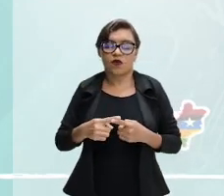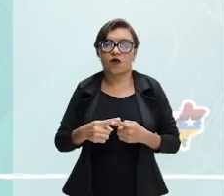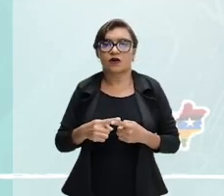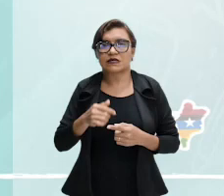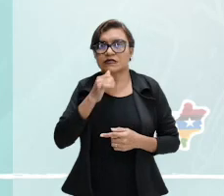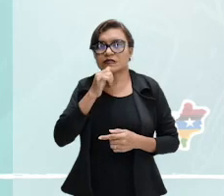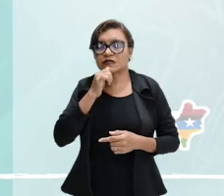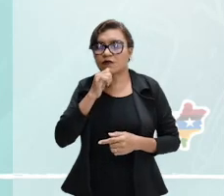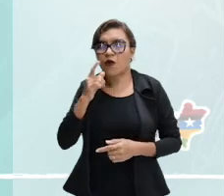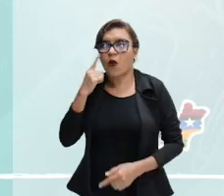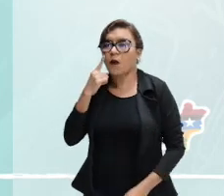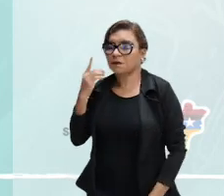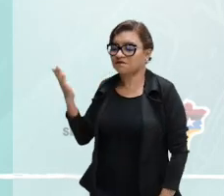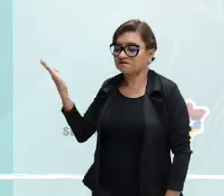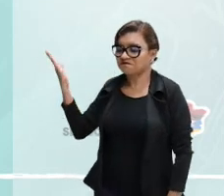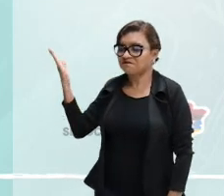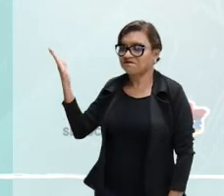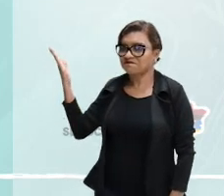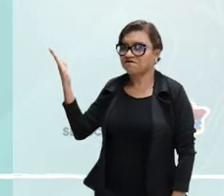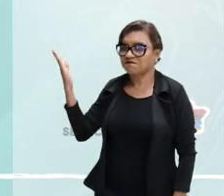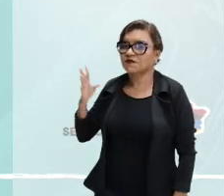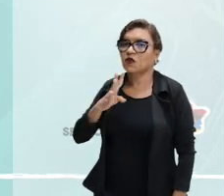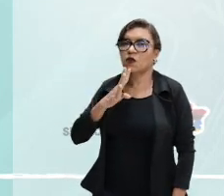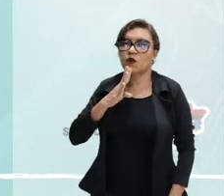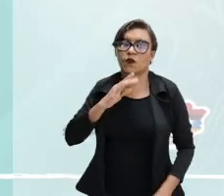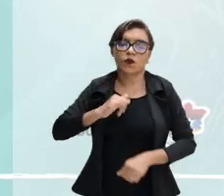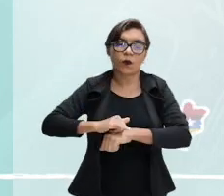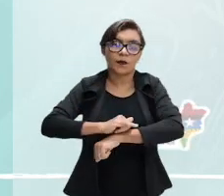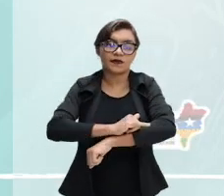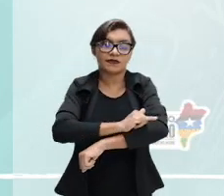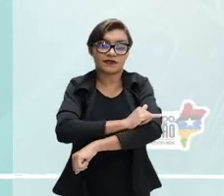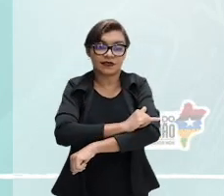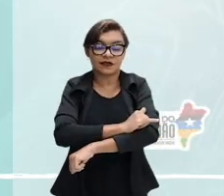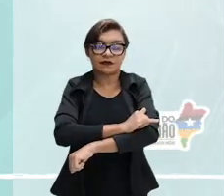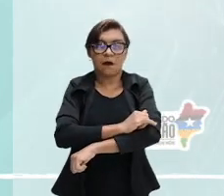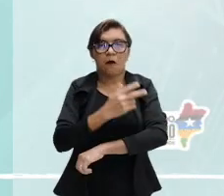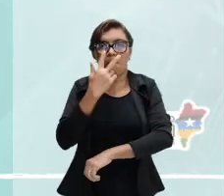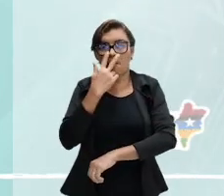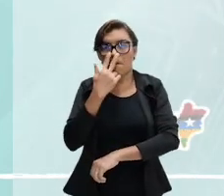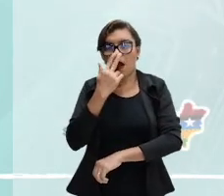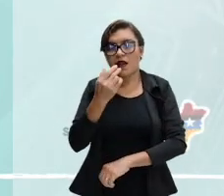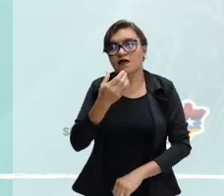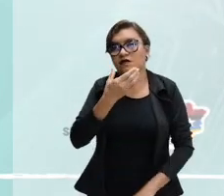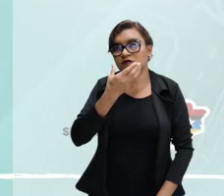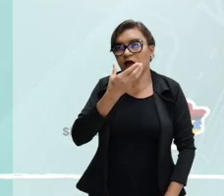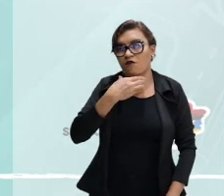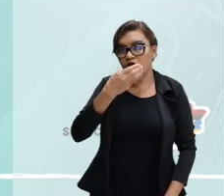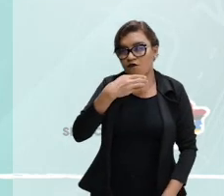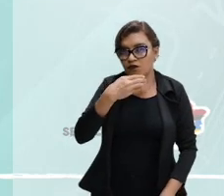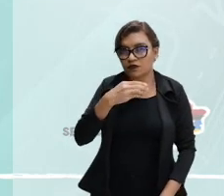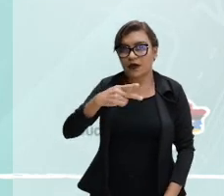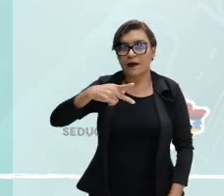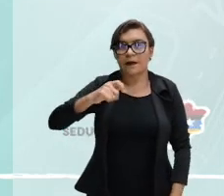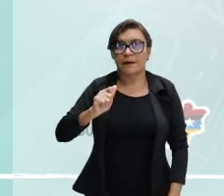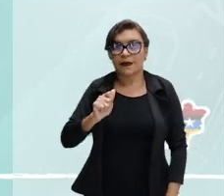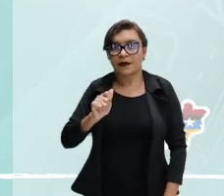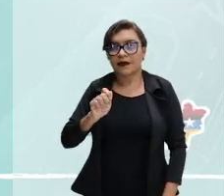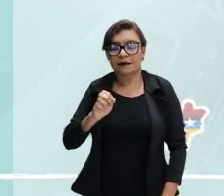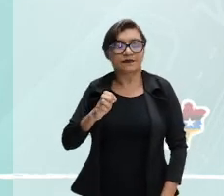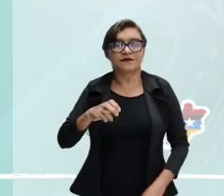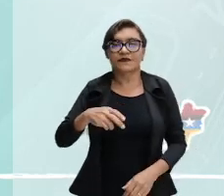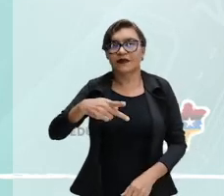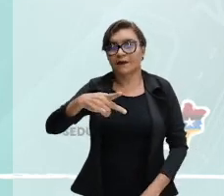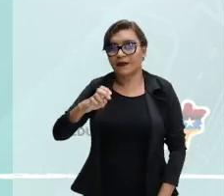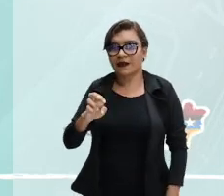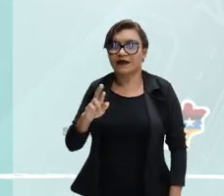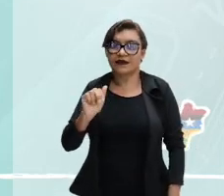coxas, quadris e nádegas. E é conhecido como obesidade em pera, devido ao formato da silhueta ou